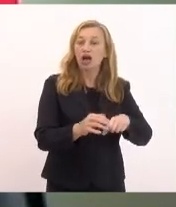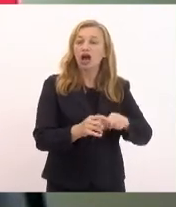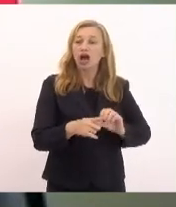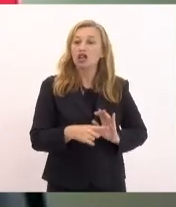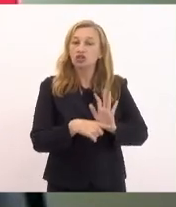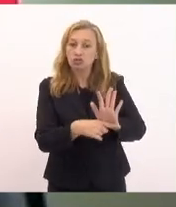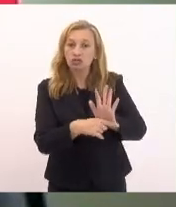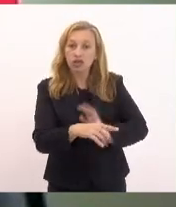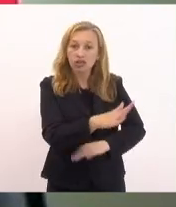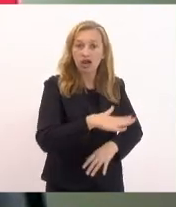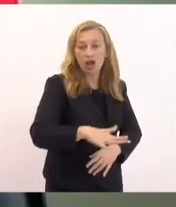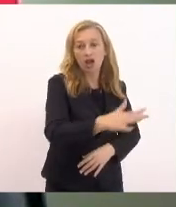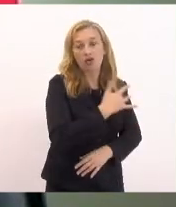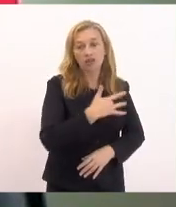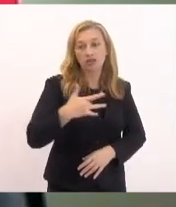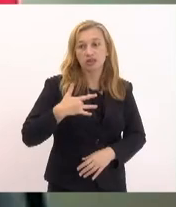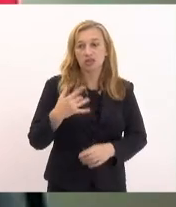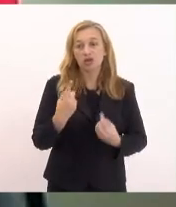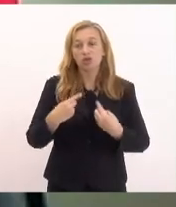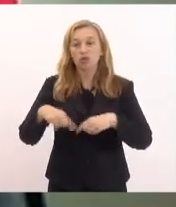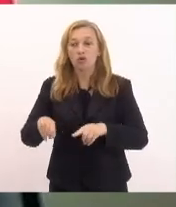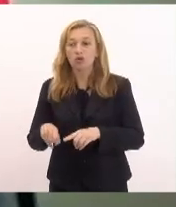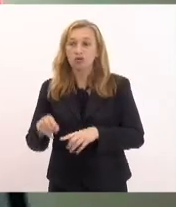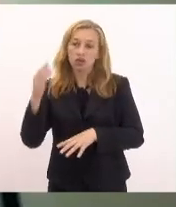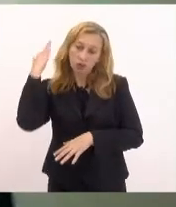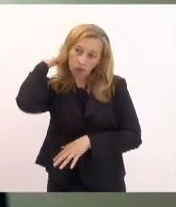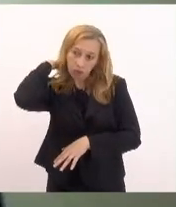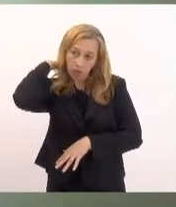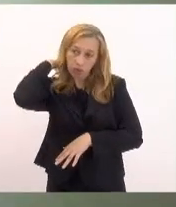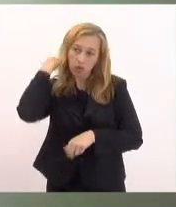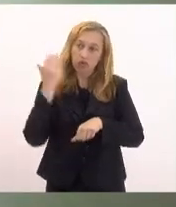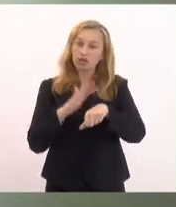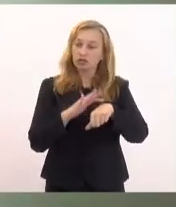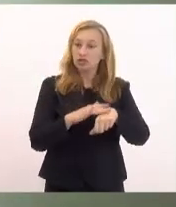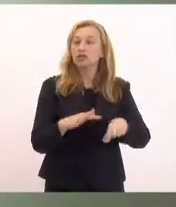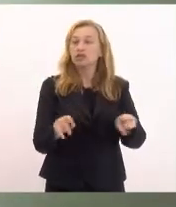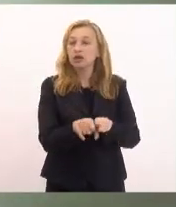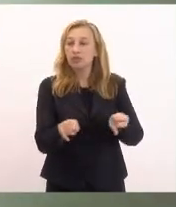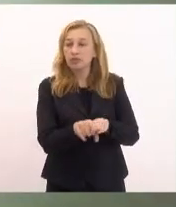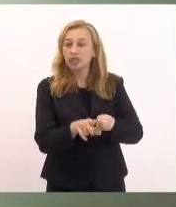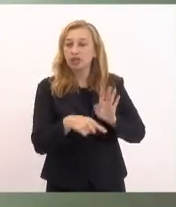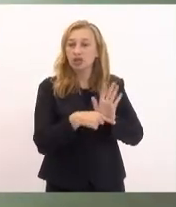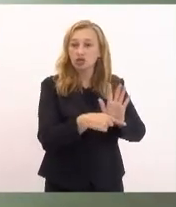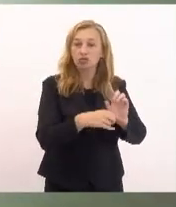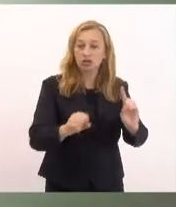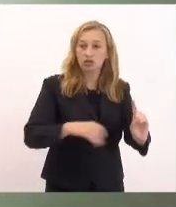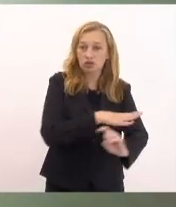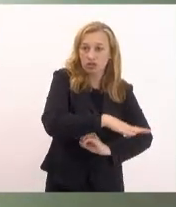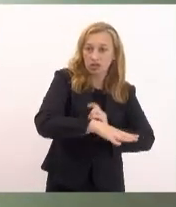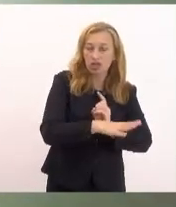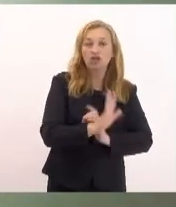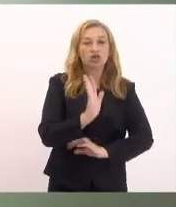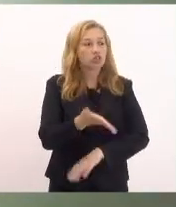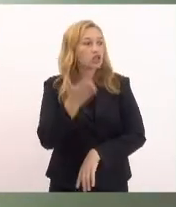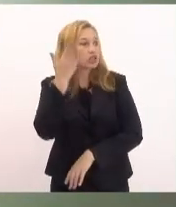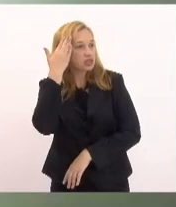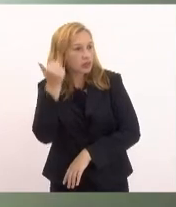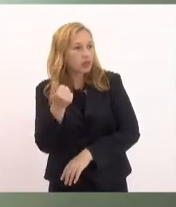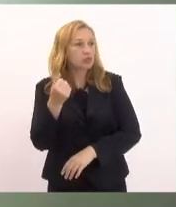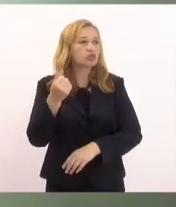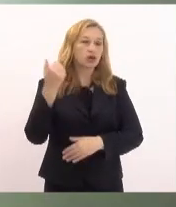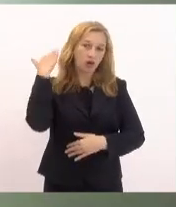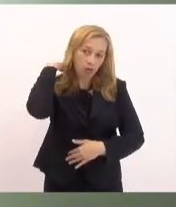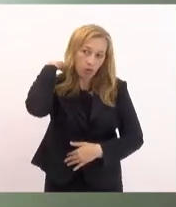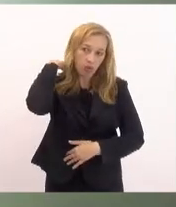na área da saúde, enfrentamento da doença tuberculose, mas também na assistência social, já que nós sabemos que a